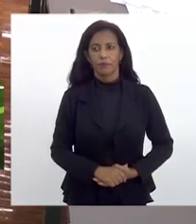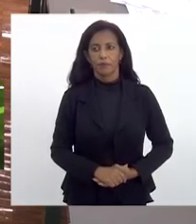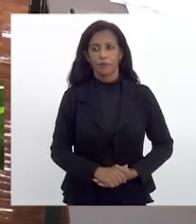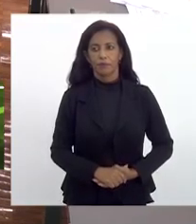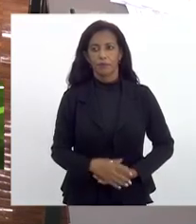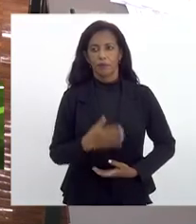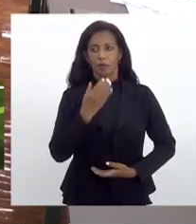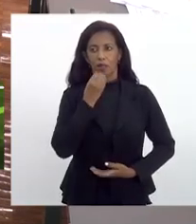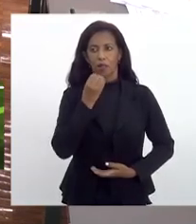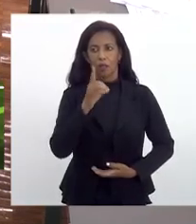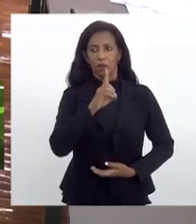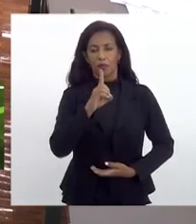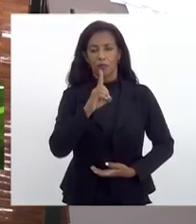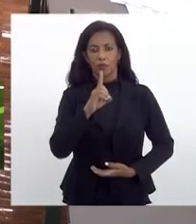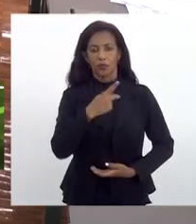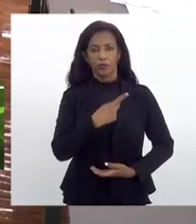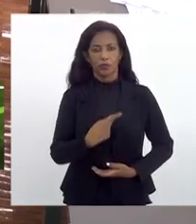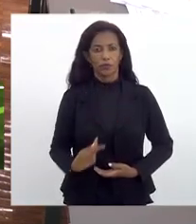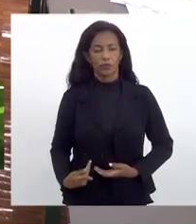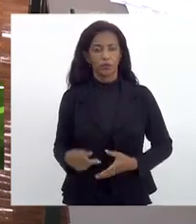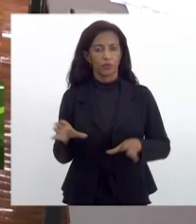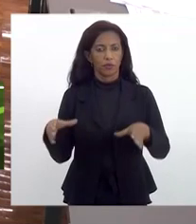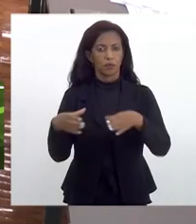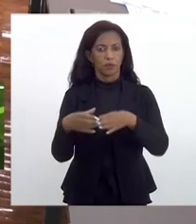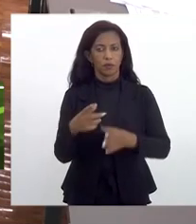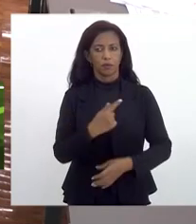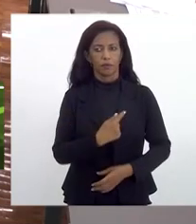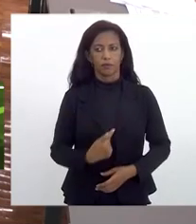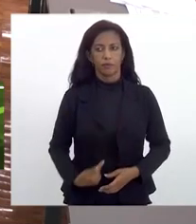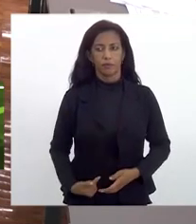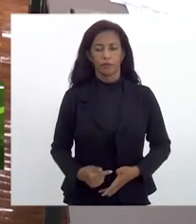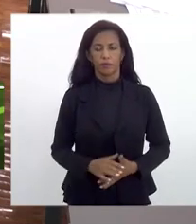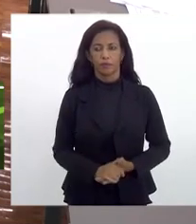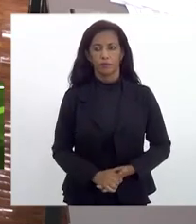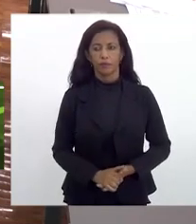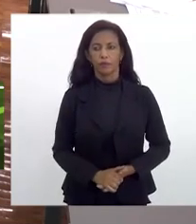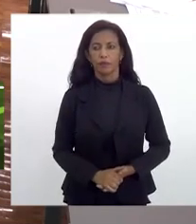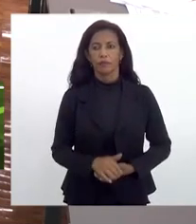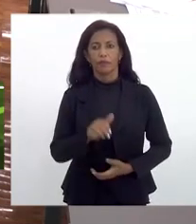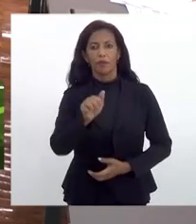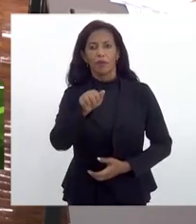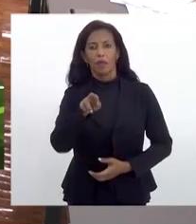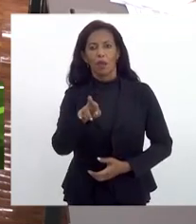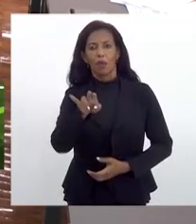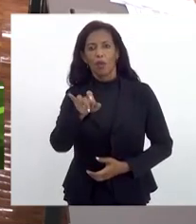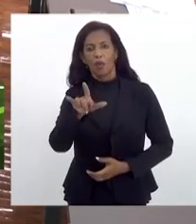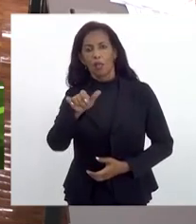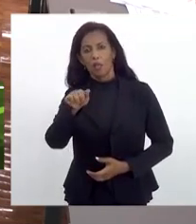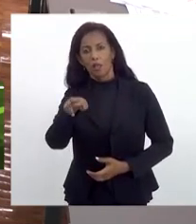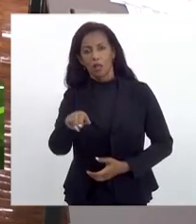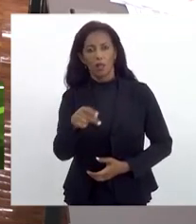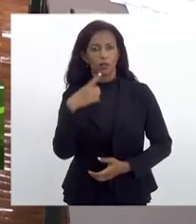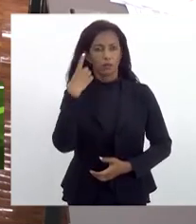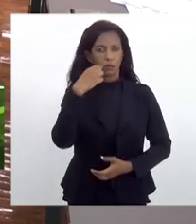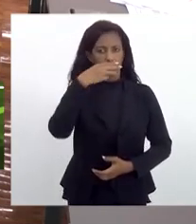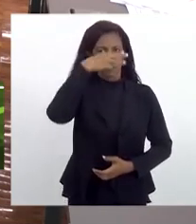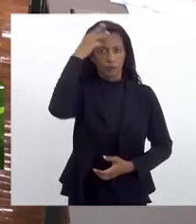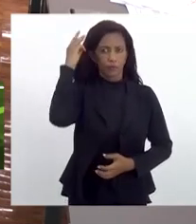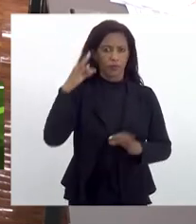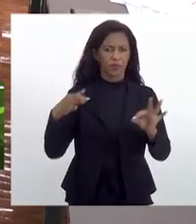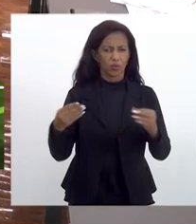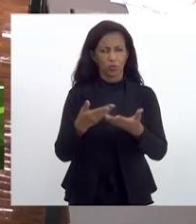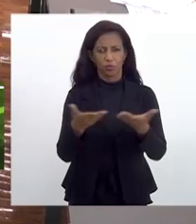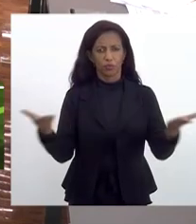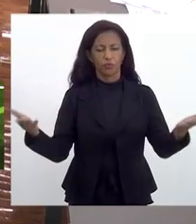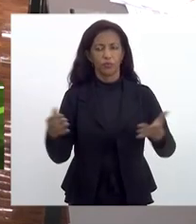Bom dia, senhor presidente. Bom dia, equipe do governo. Bom dia, doutora Aureliana, especial deputado Márcio Pacheco e a todas e